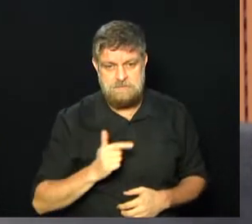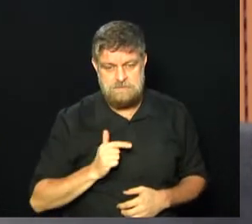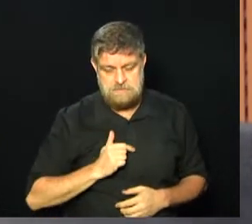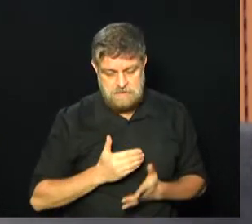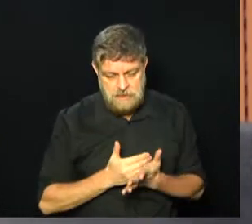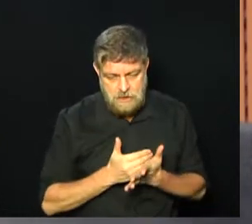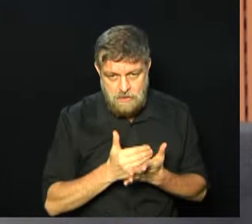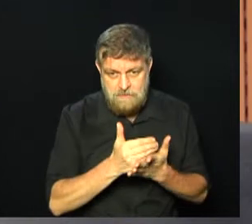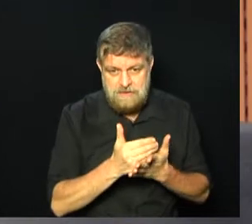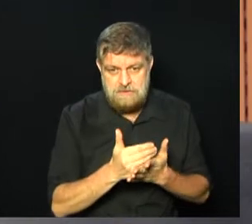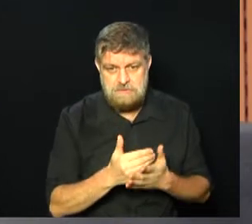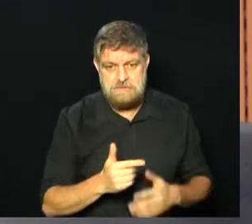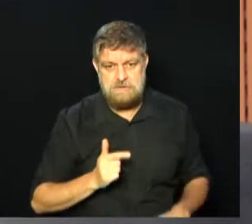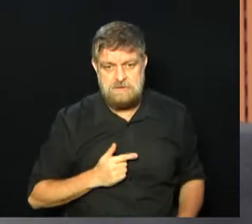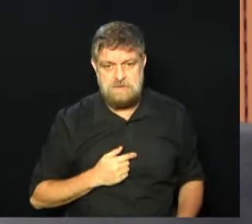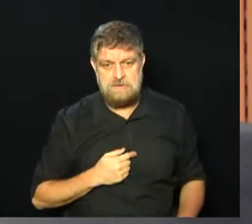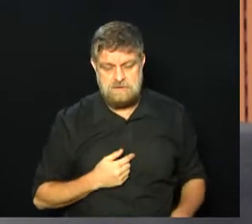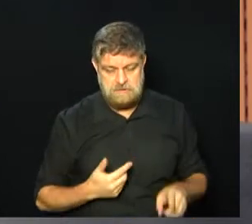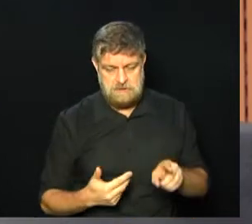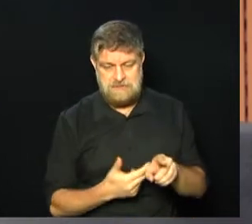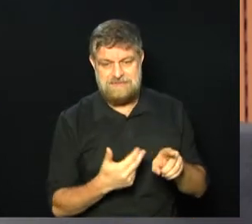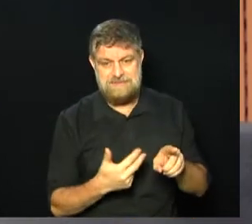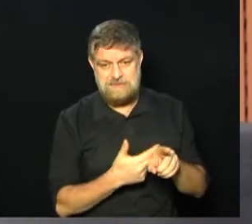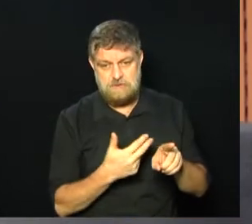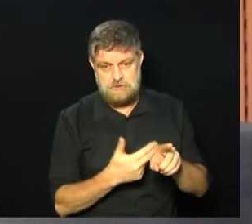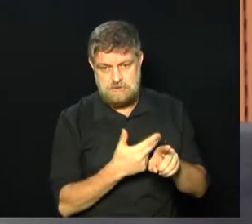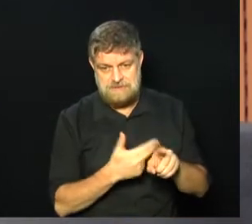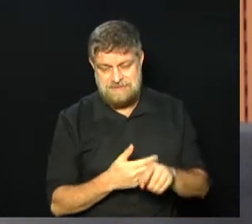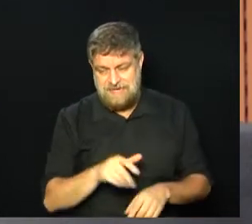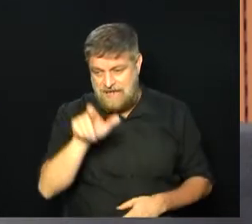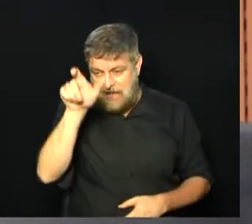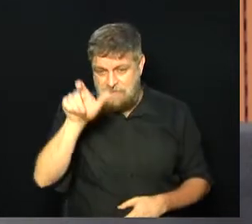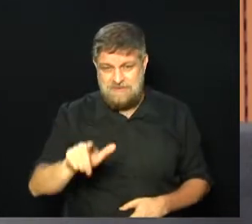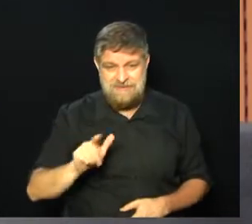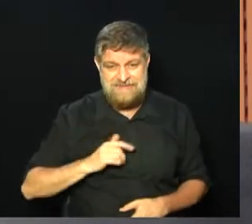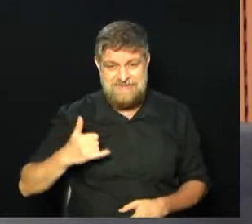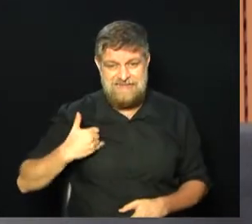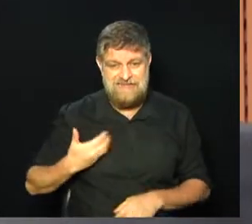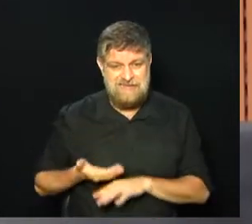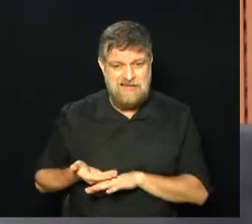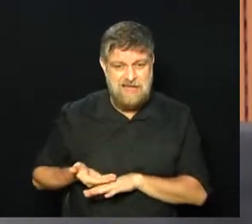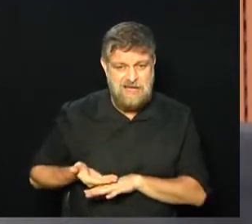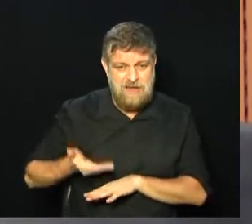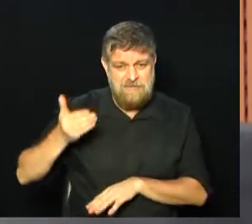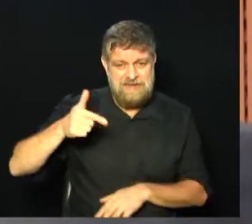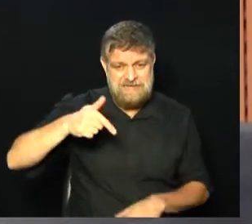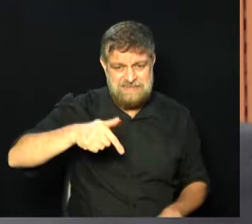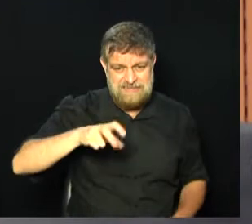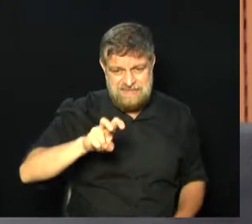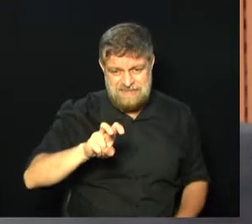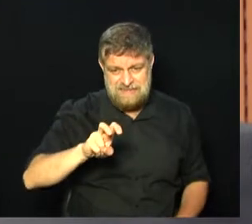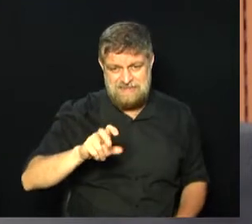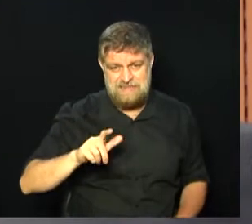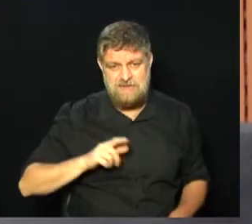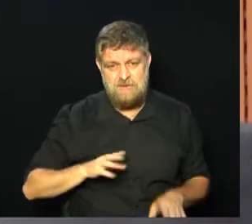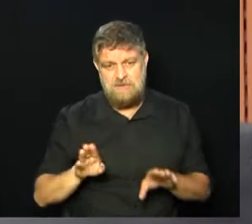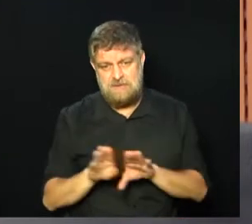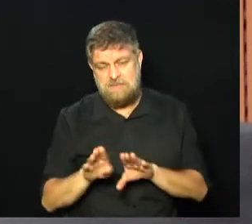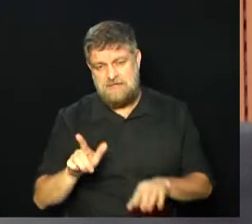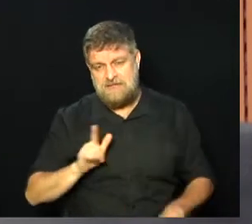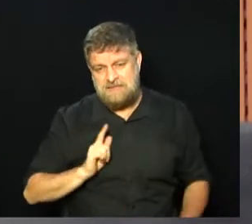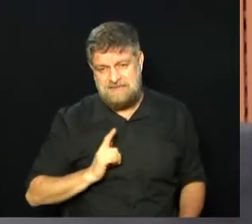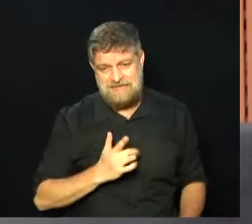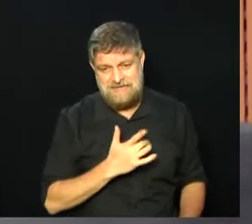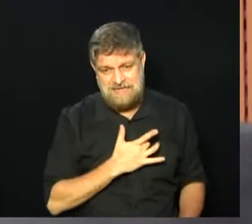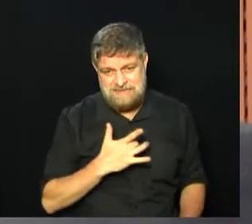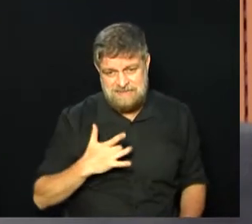está no começo, é indicada a cirurgia. Se o paciente tem um pouco mais de idade, acima de 75 anos, ou se ele tem um estado